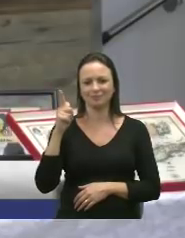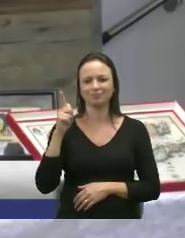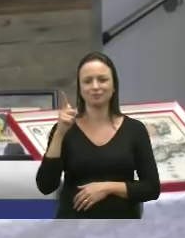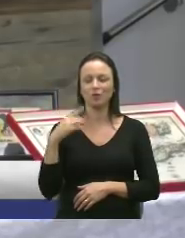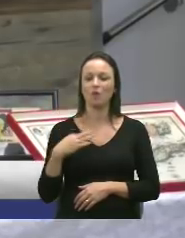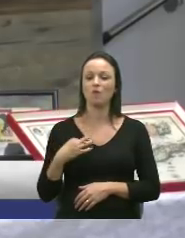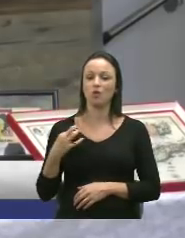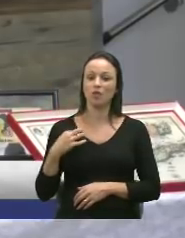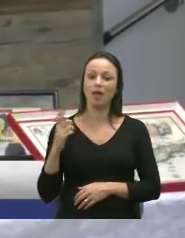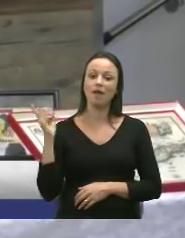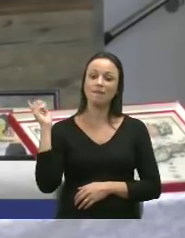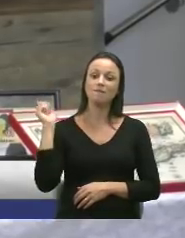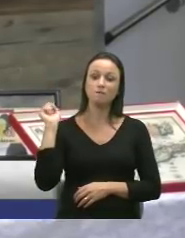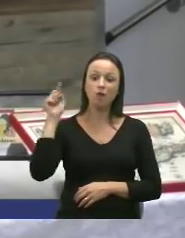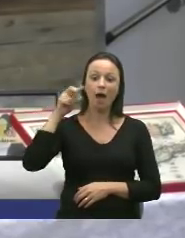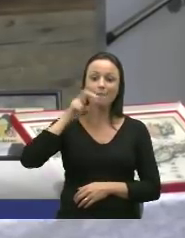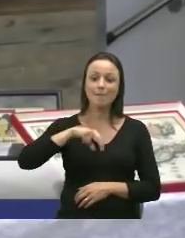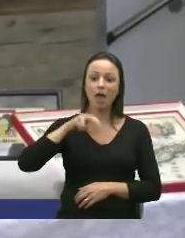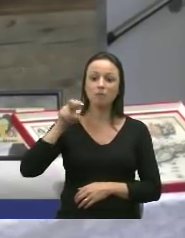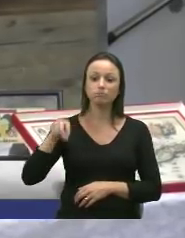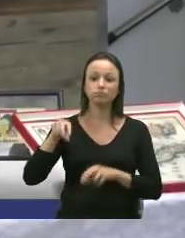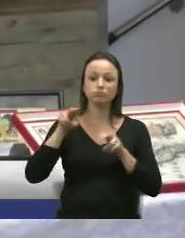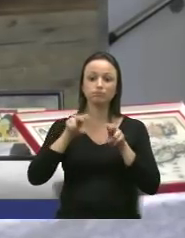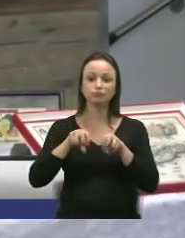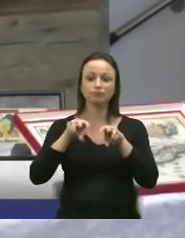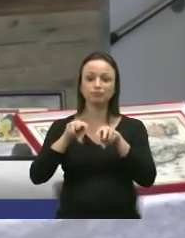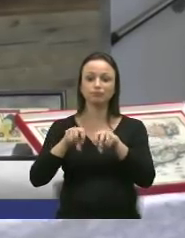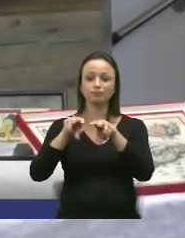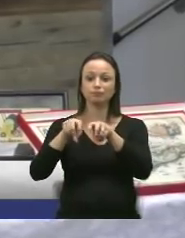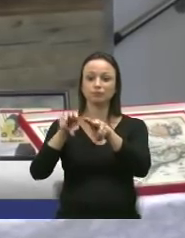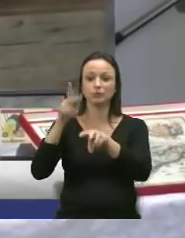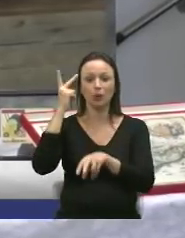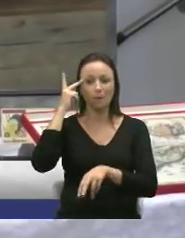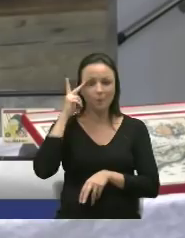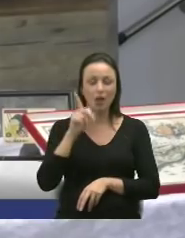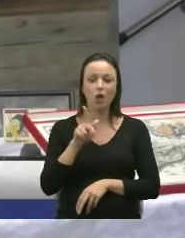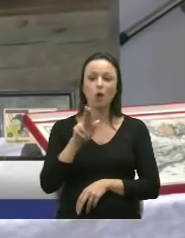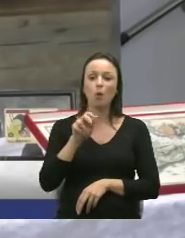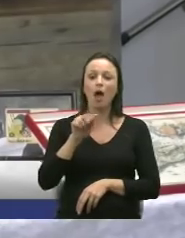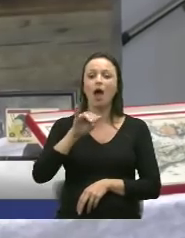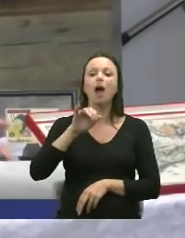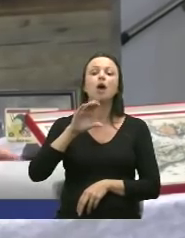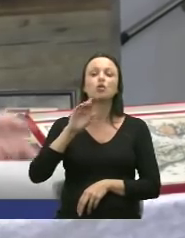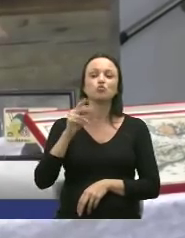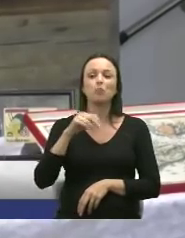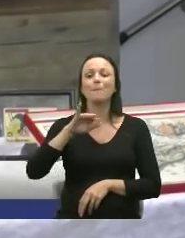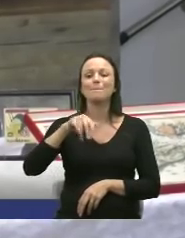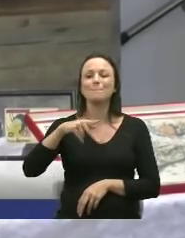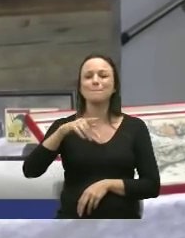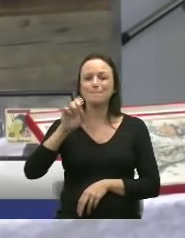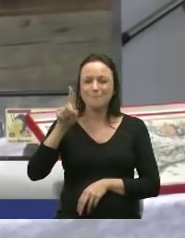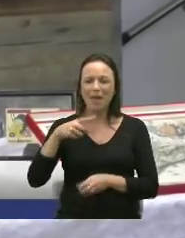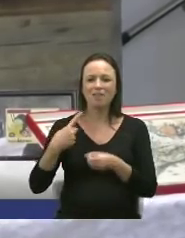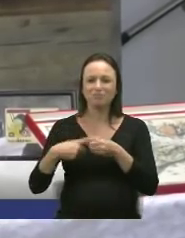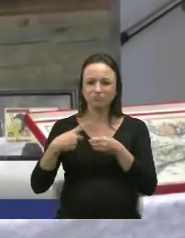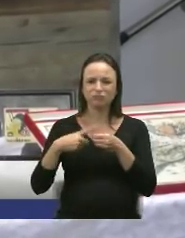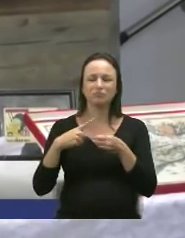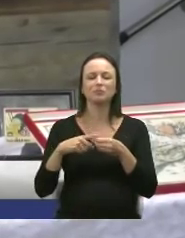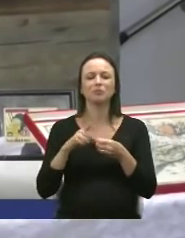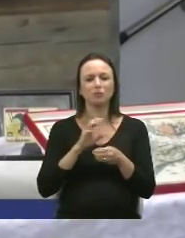a pé para São Paulo. Guaxupé, um banho de sangue em Guaxupé, por ditatoriais, contra aqueles